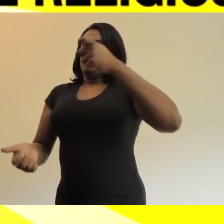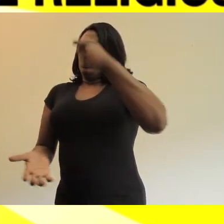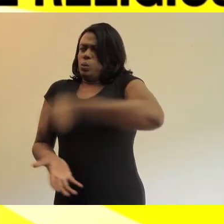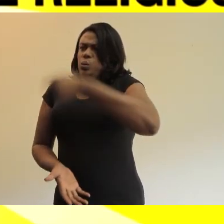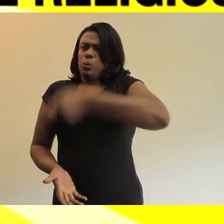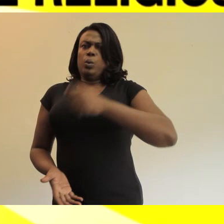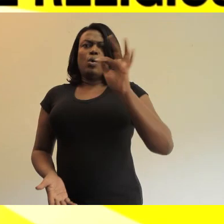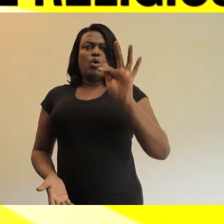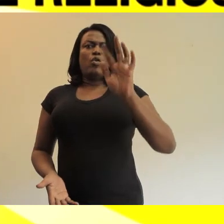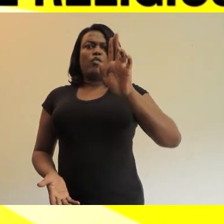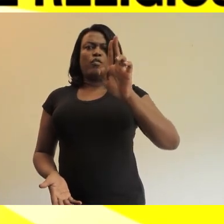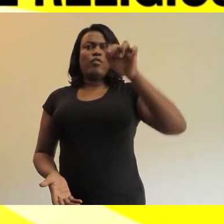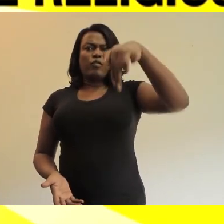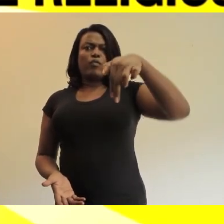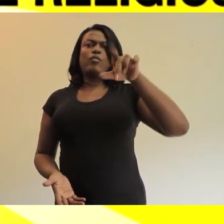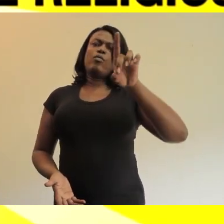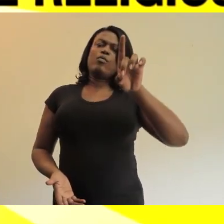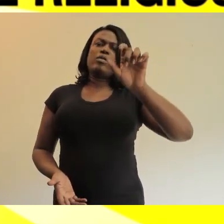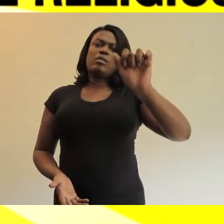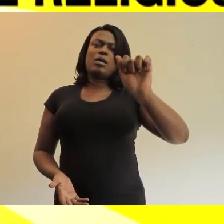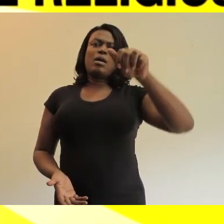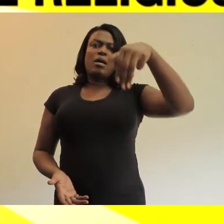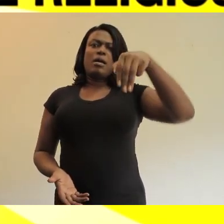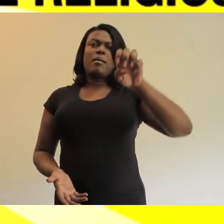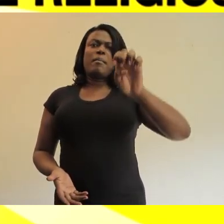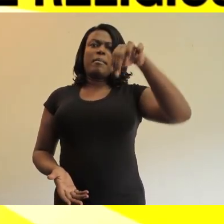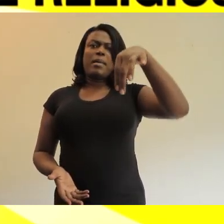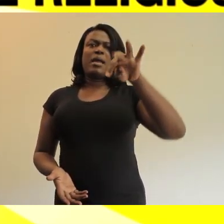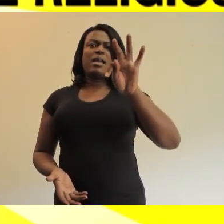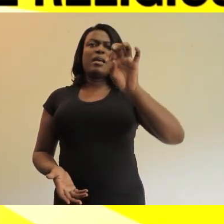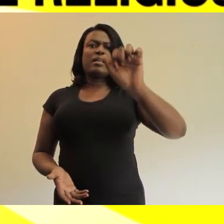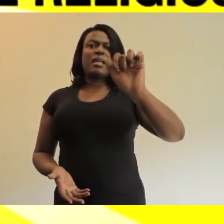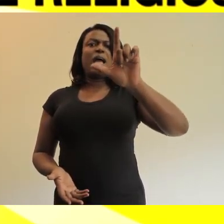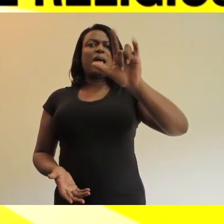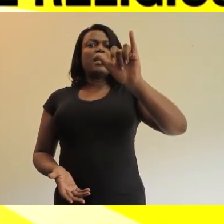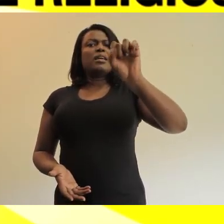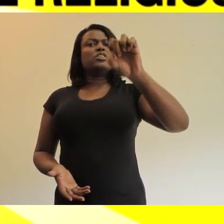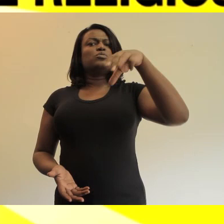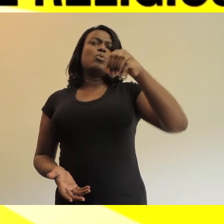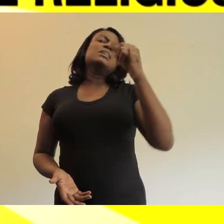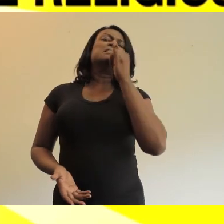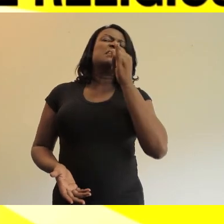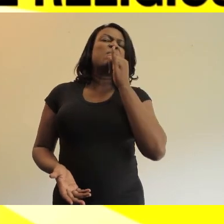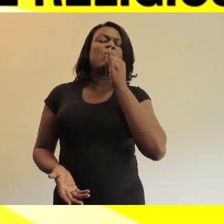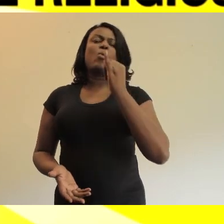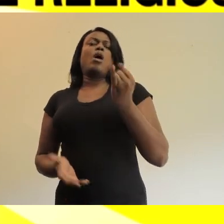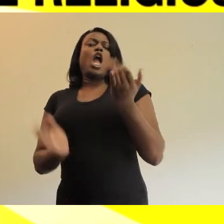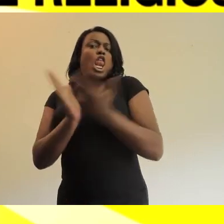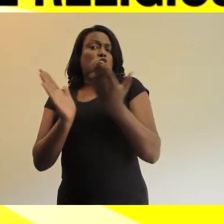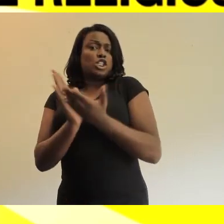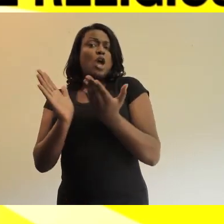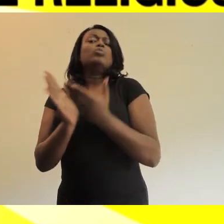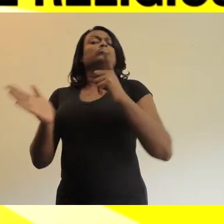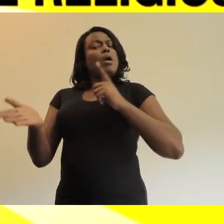do cristianismo a Bíblia é fundamento do islamismo O Corão e é fundamento do Judaísmo a Torá quando se faz